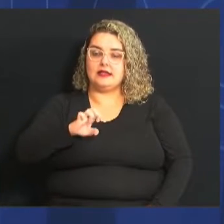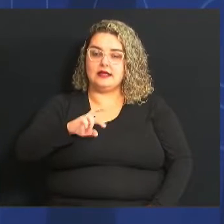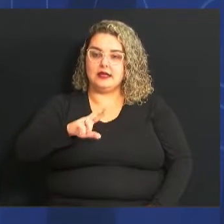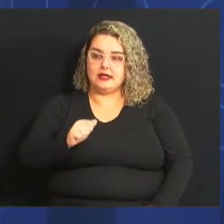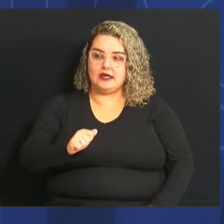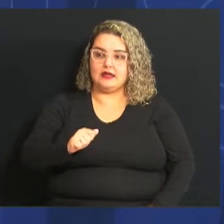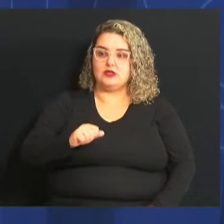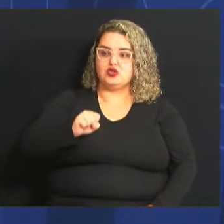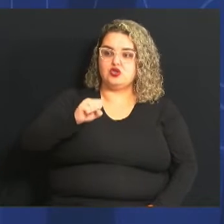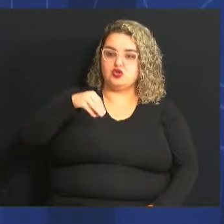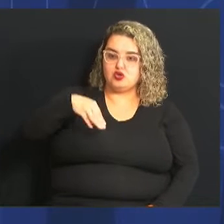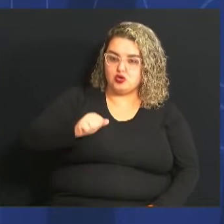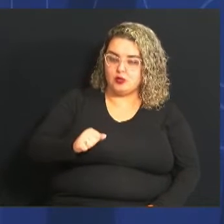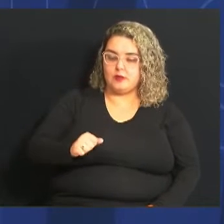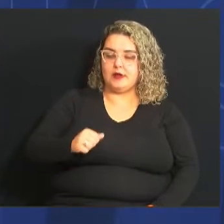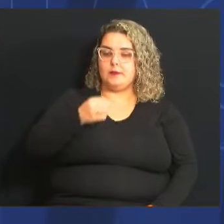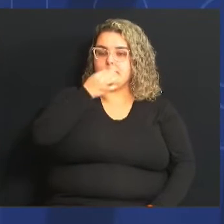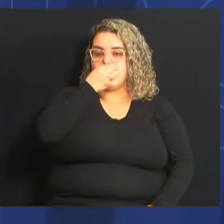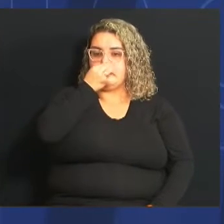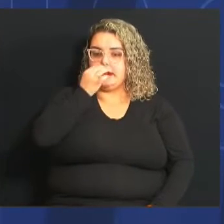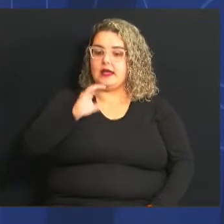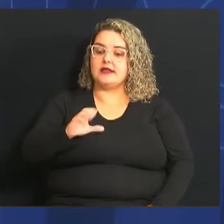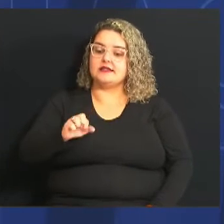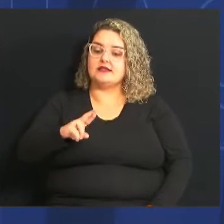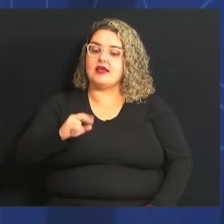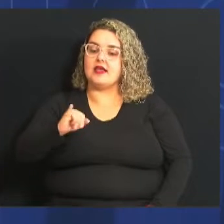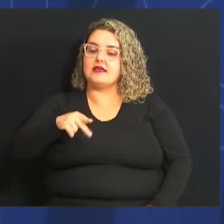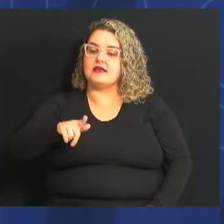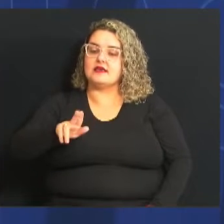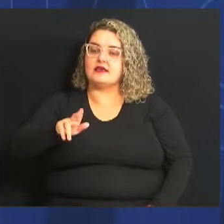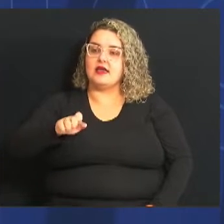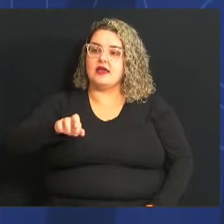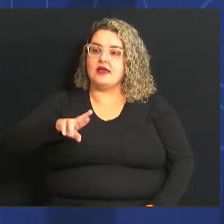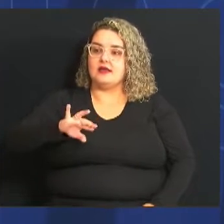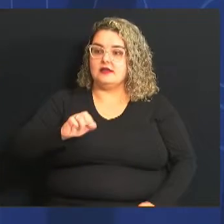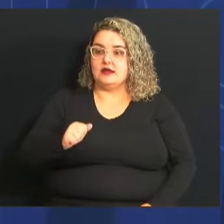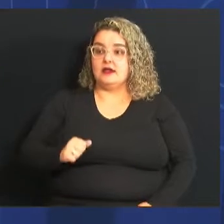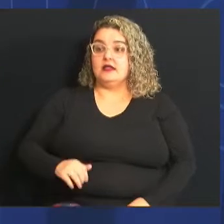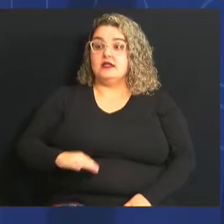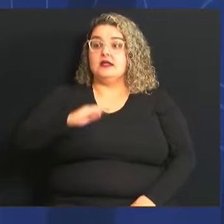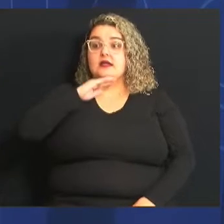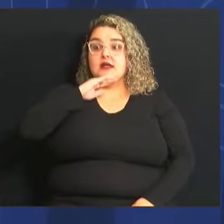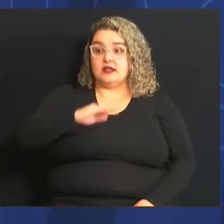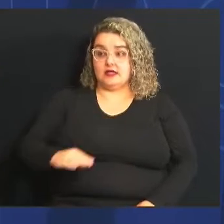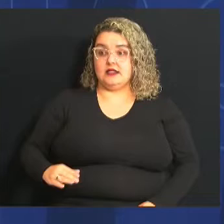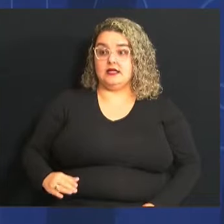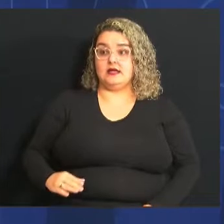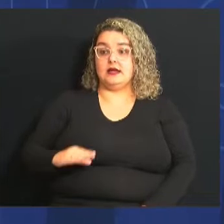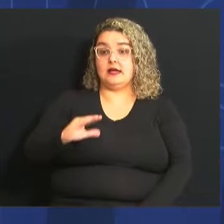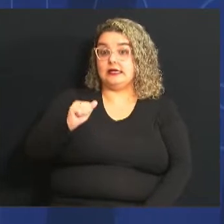no domingo, para poder encerrar às 4 horas da tarde, tem oficina Câmaras